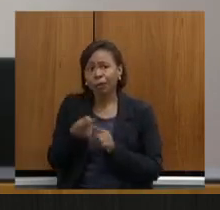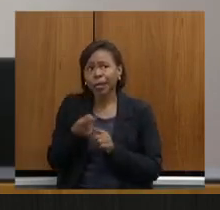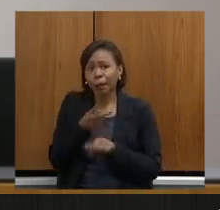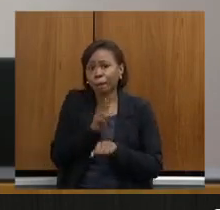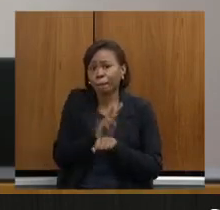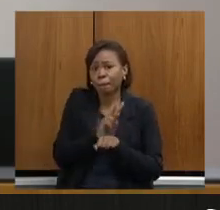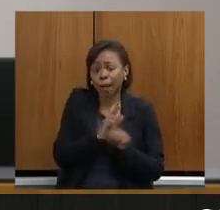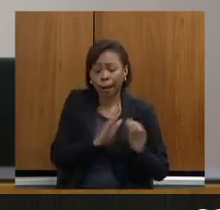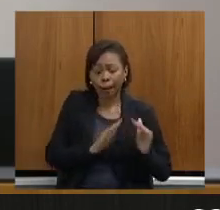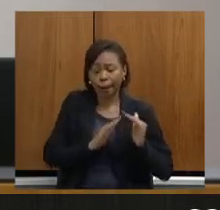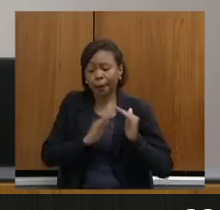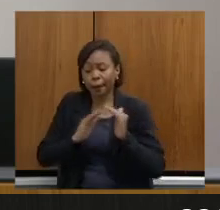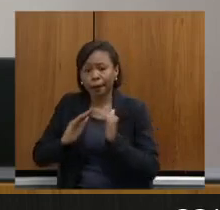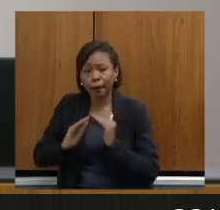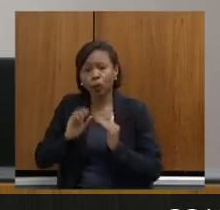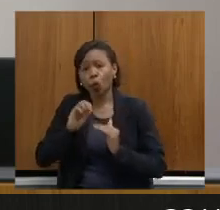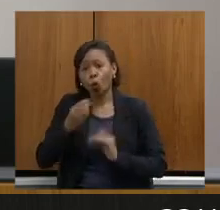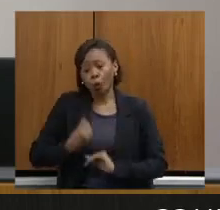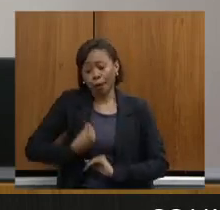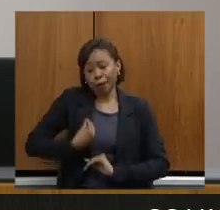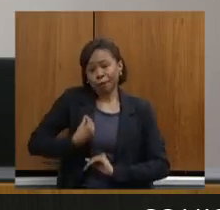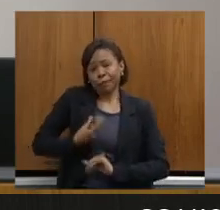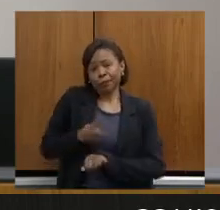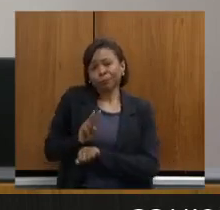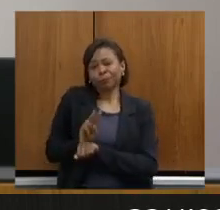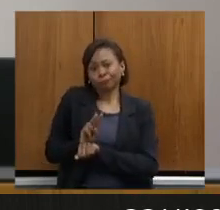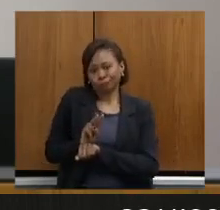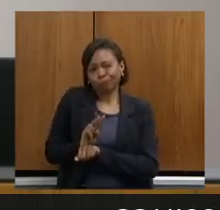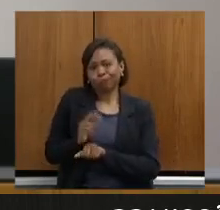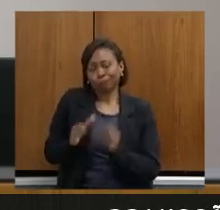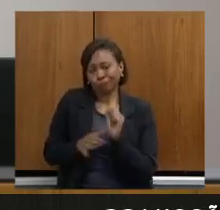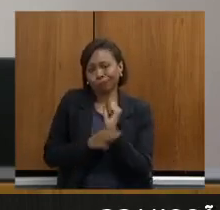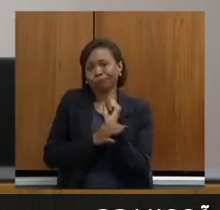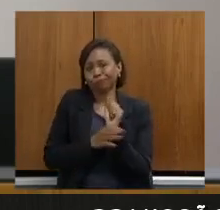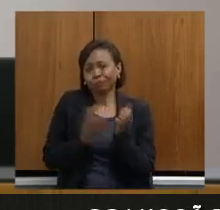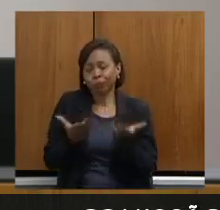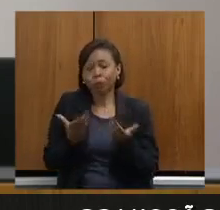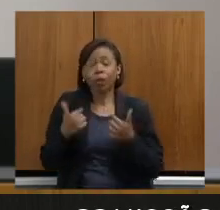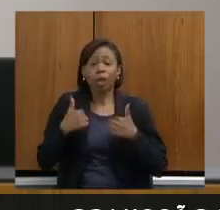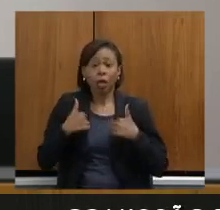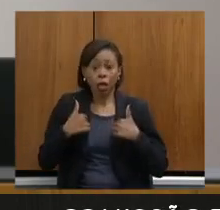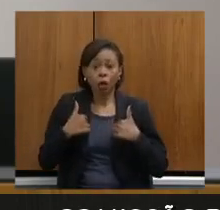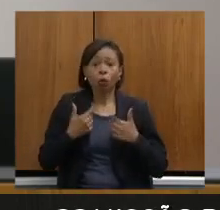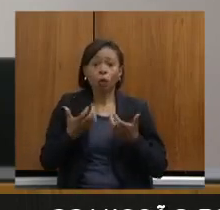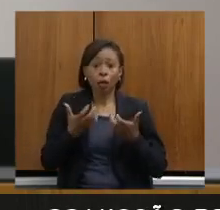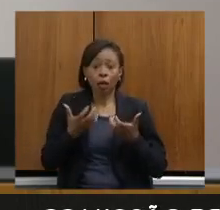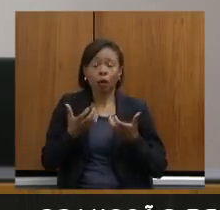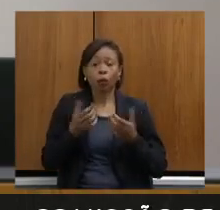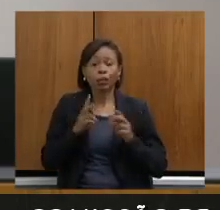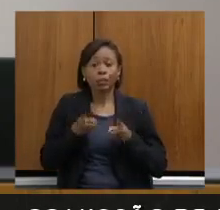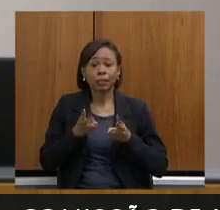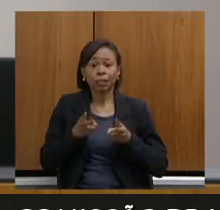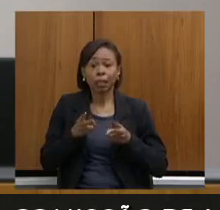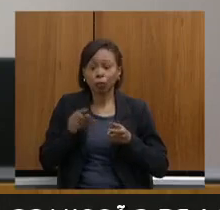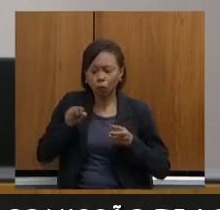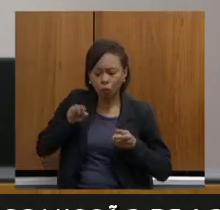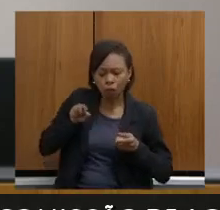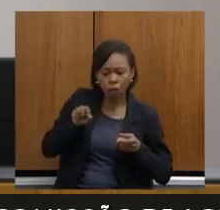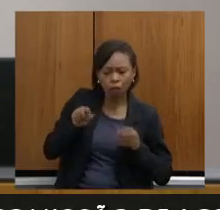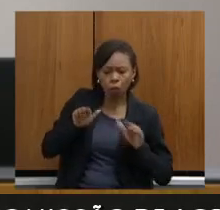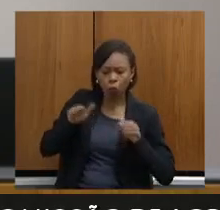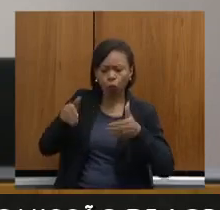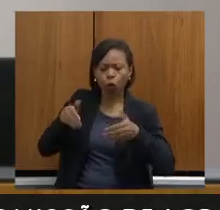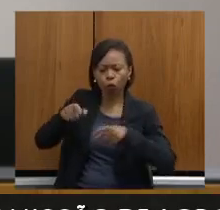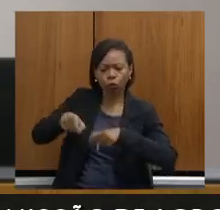protege sua vida e por isso eu sou favorável a defesa do Homem do Campo sempre ele tem